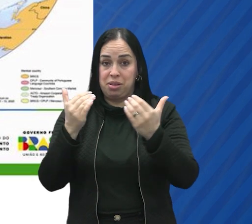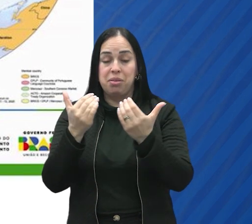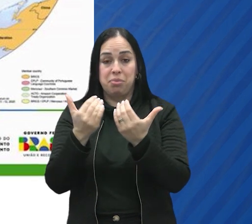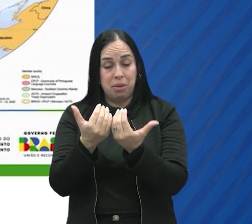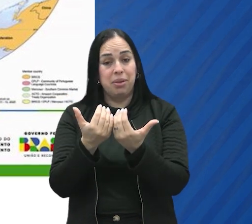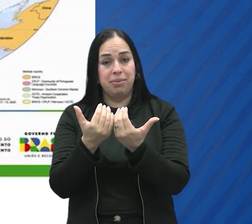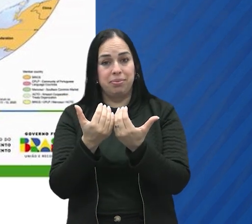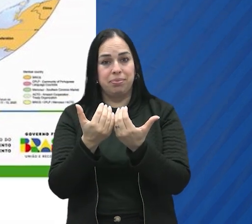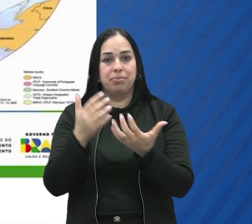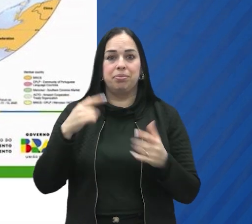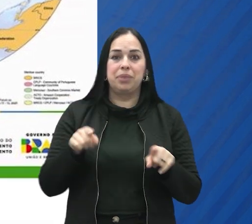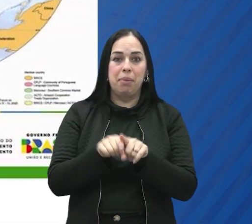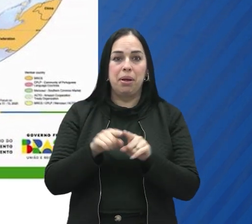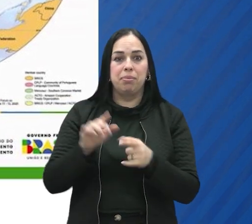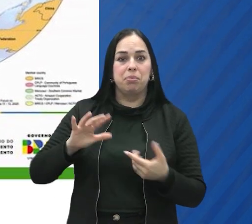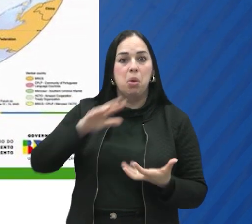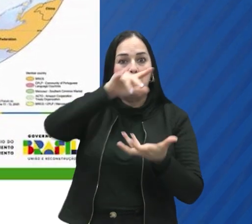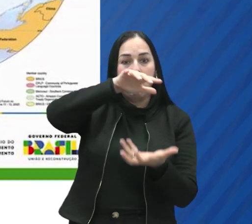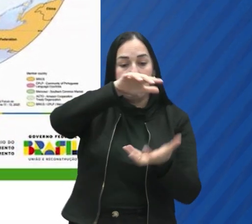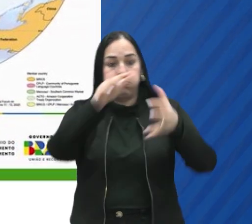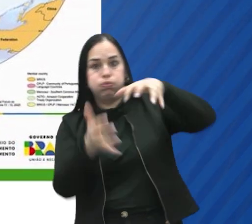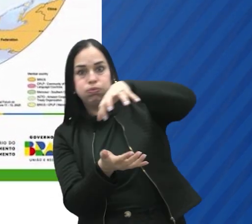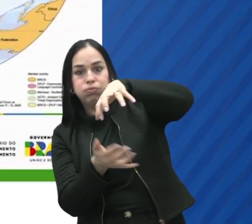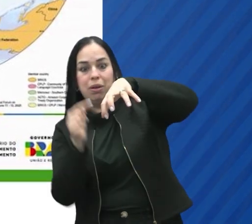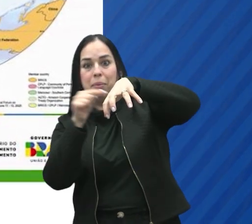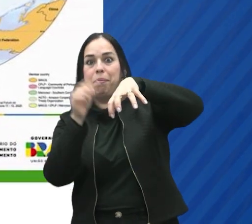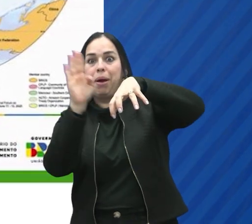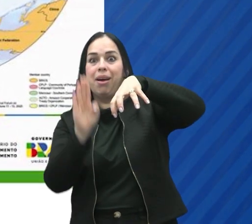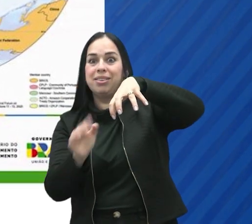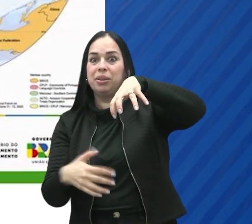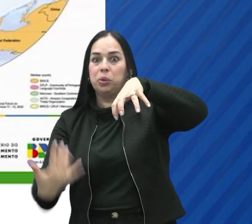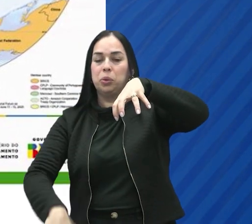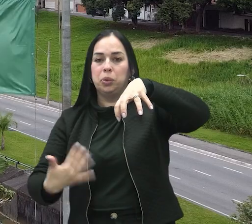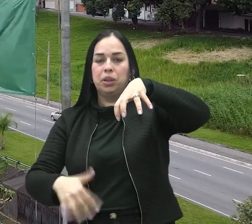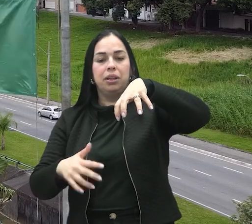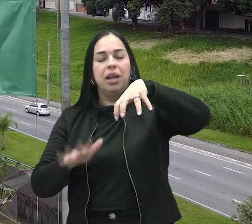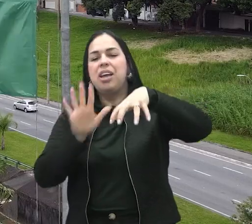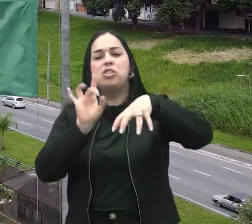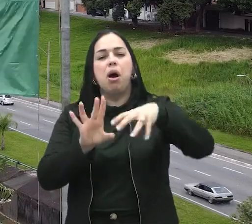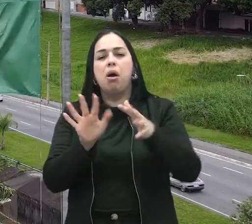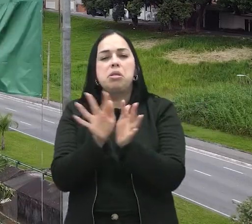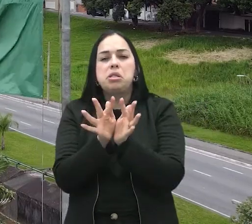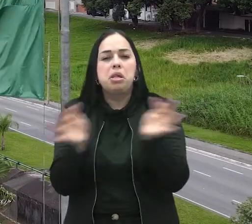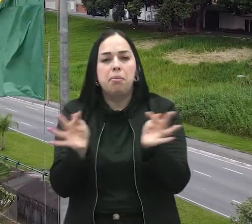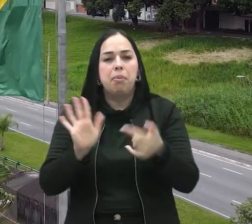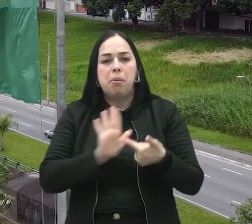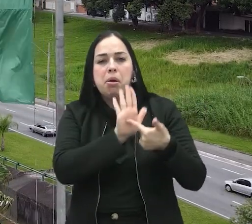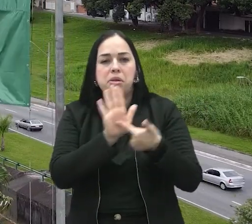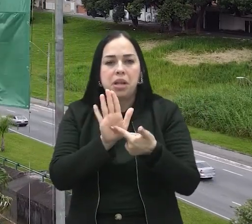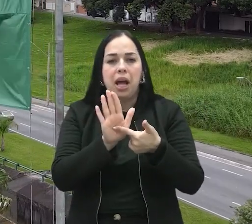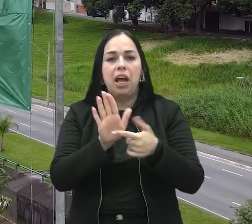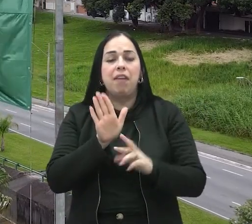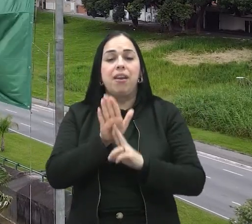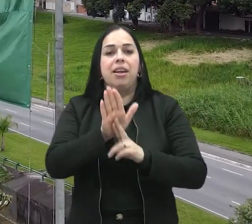climático. Essa é a mensagem do novo Mapa Mundi, divulgado pelo IBGE. Uma representação simbólica